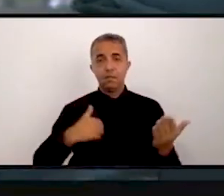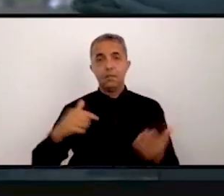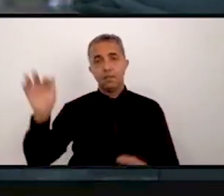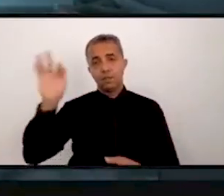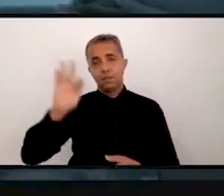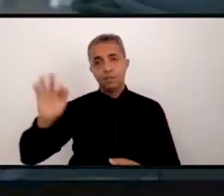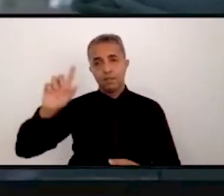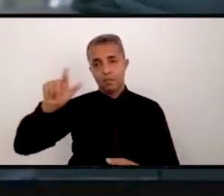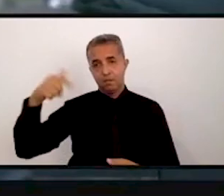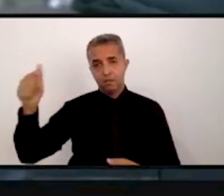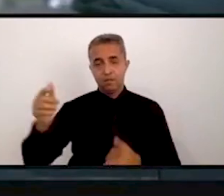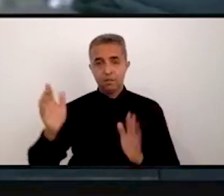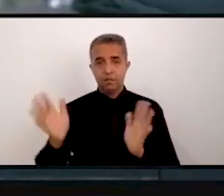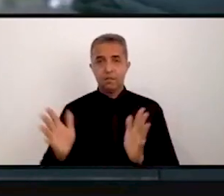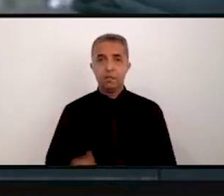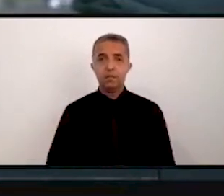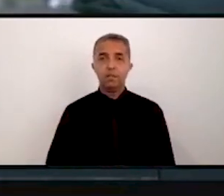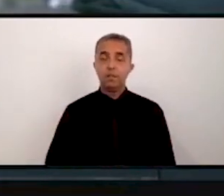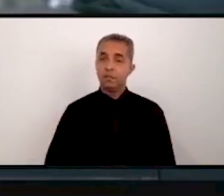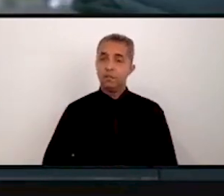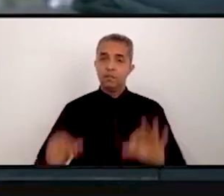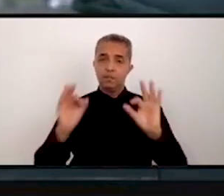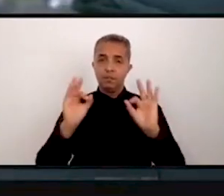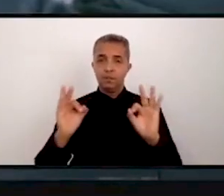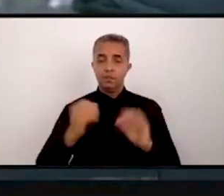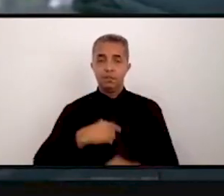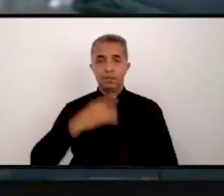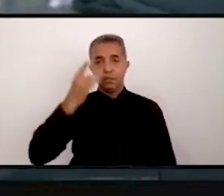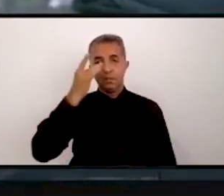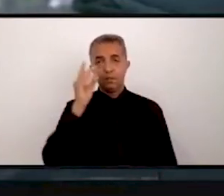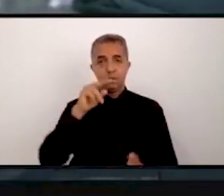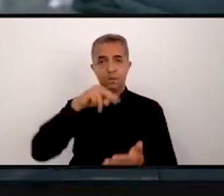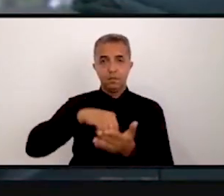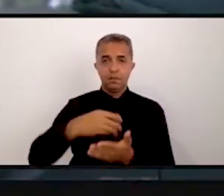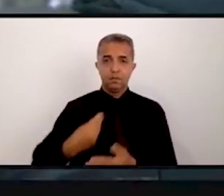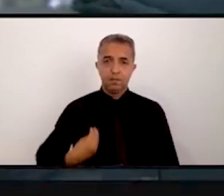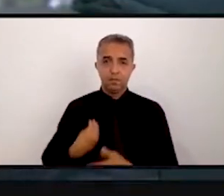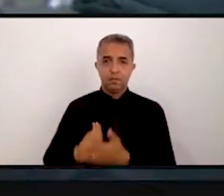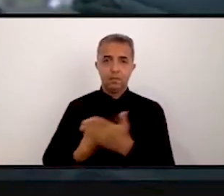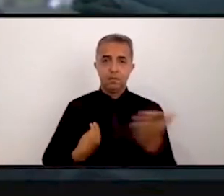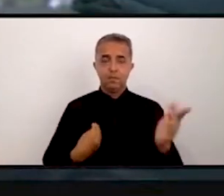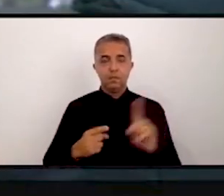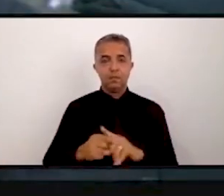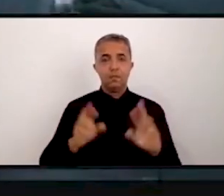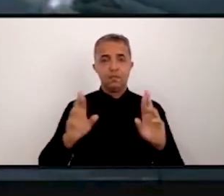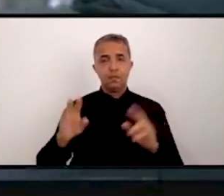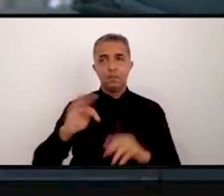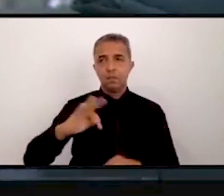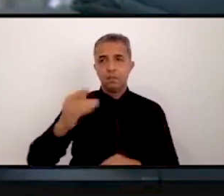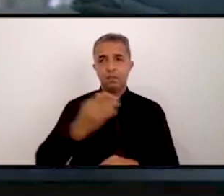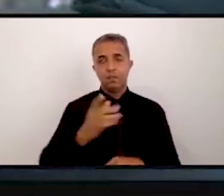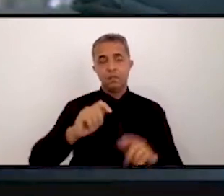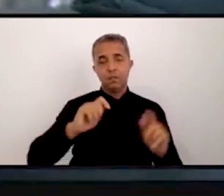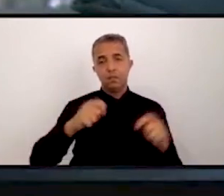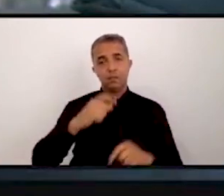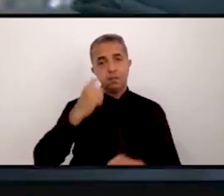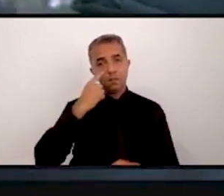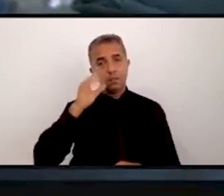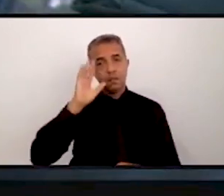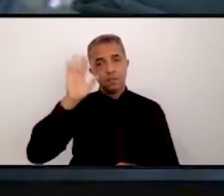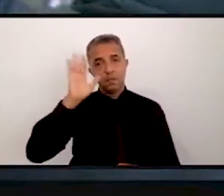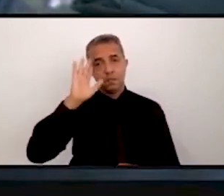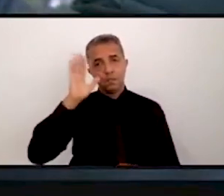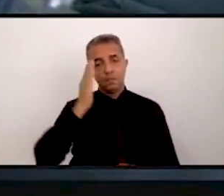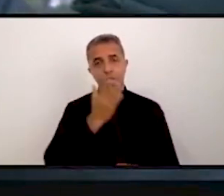com certeza estarei presente e espero que os demais pares possam analisar também essa possibilidade de estar presente aí, participando desse